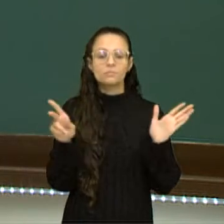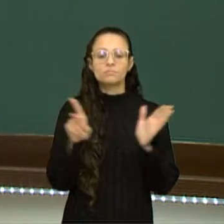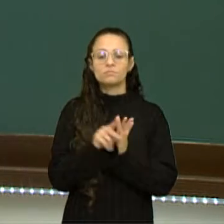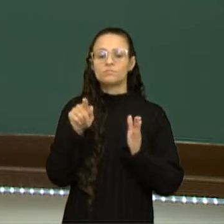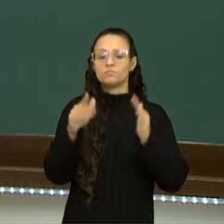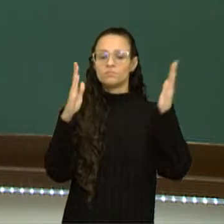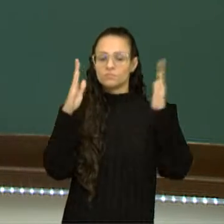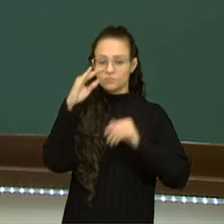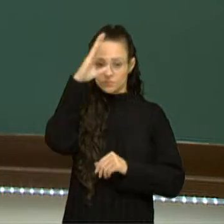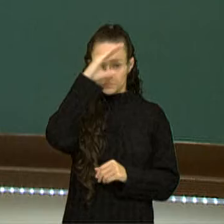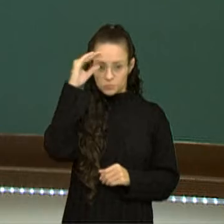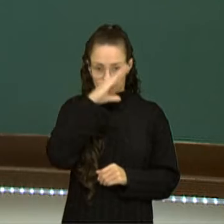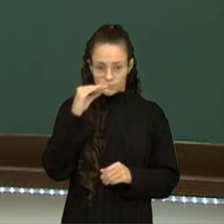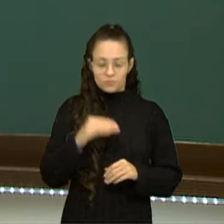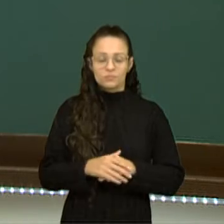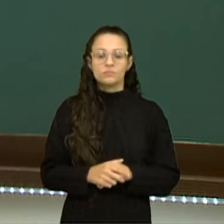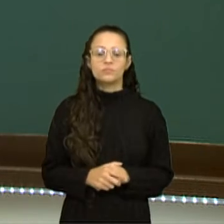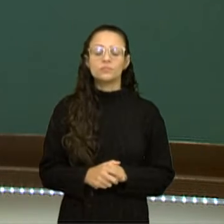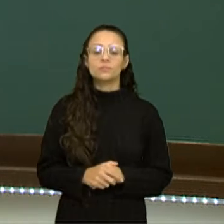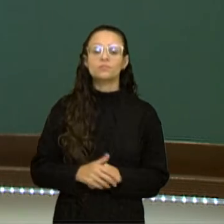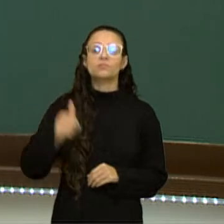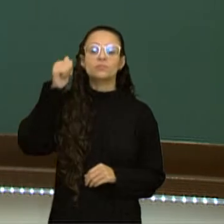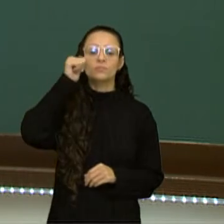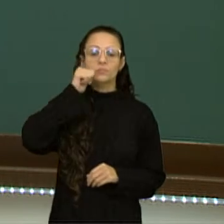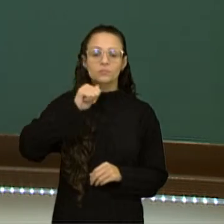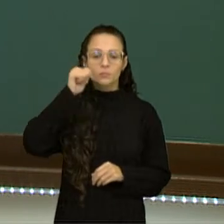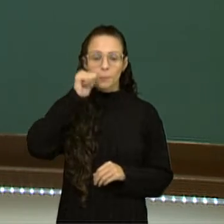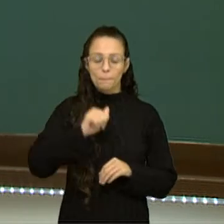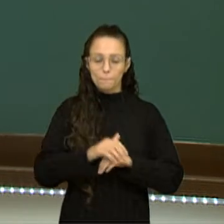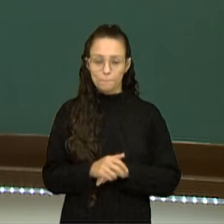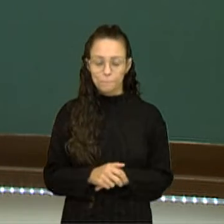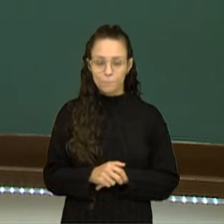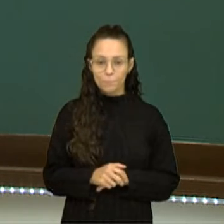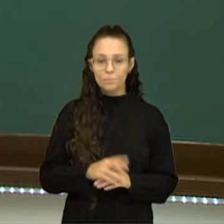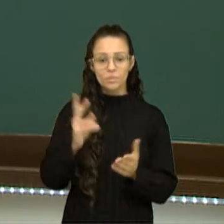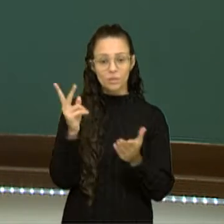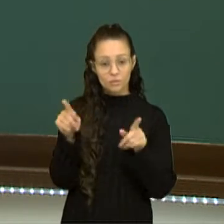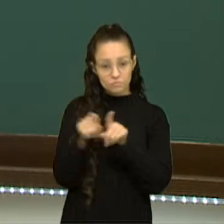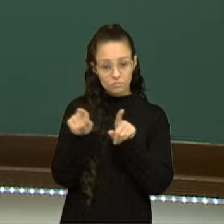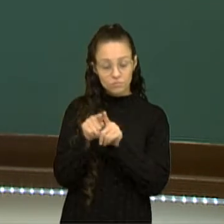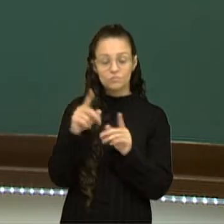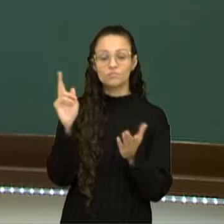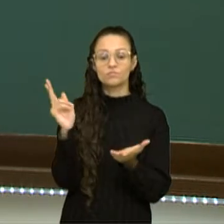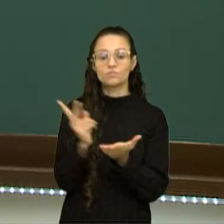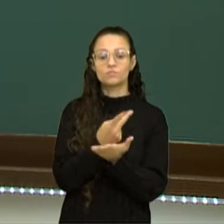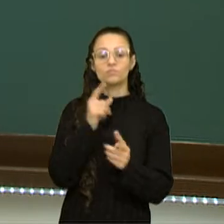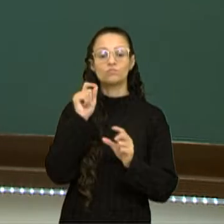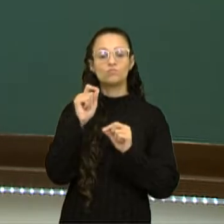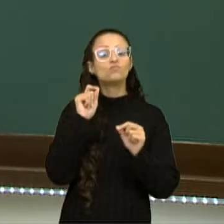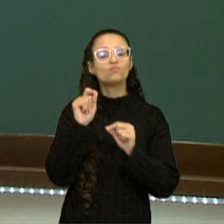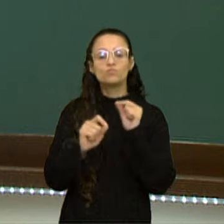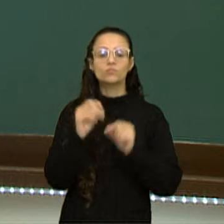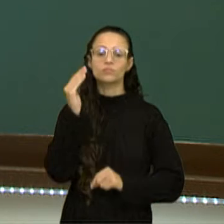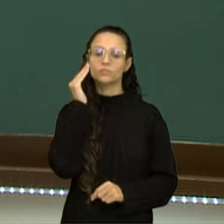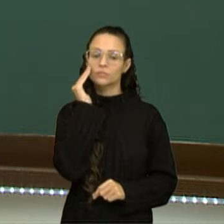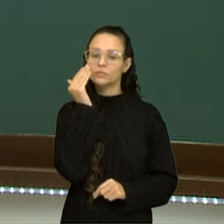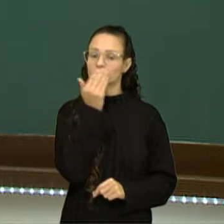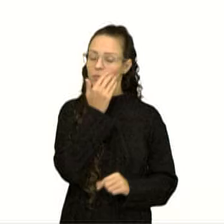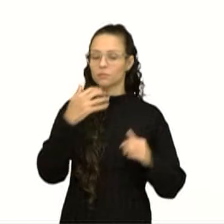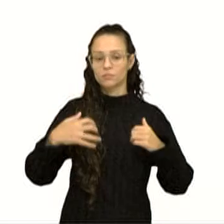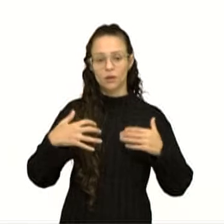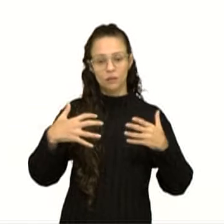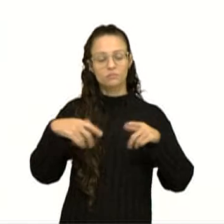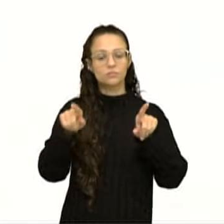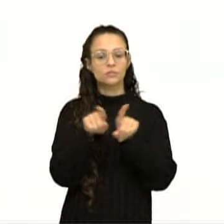nesse período da vida. Nas meninas também acontece o crescimento, o desenvolvimento das mamas e